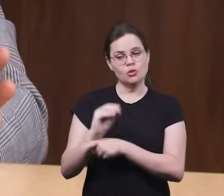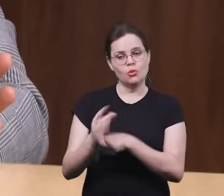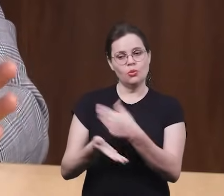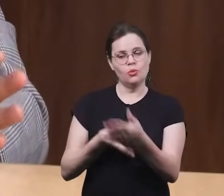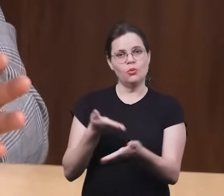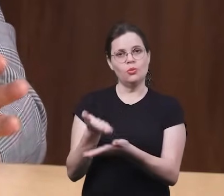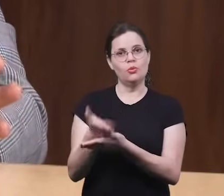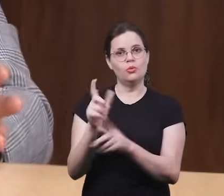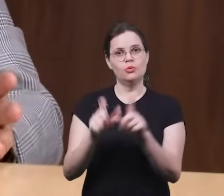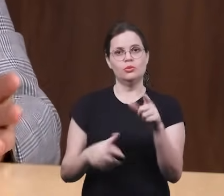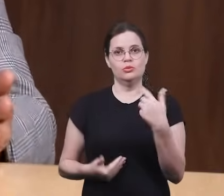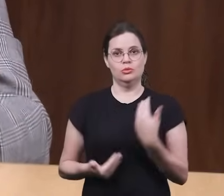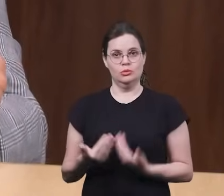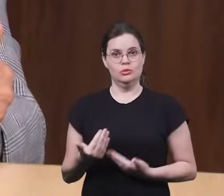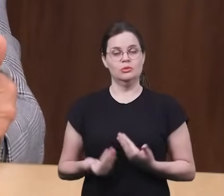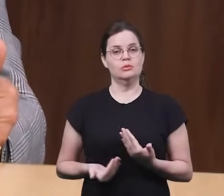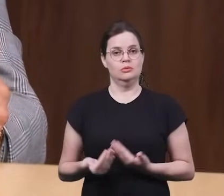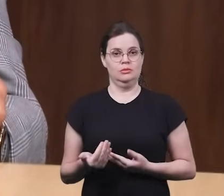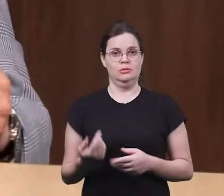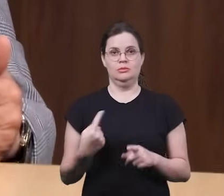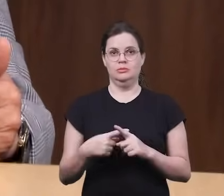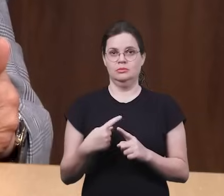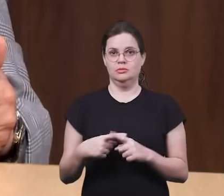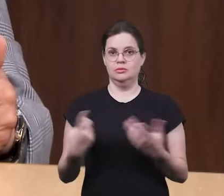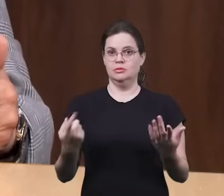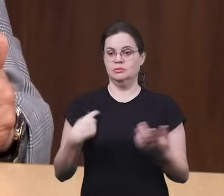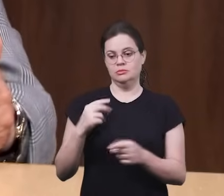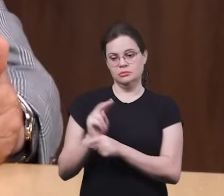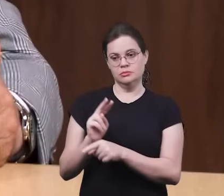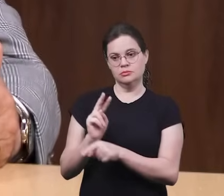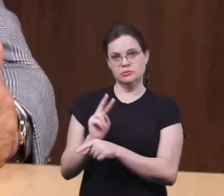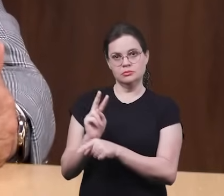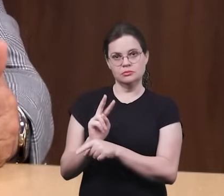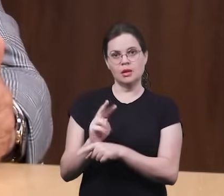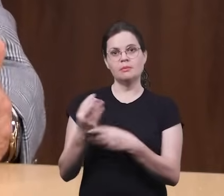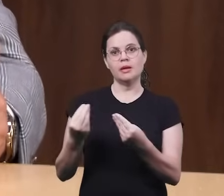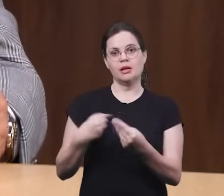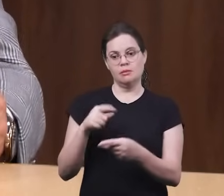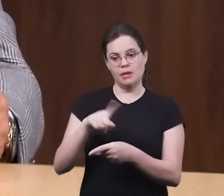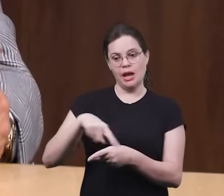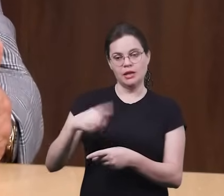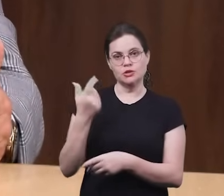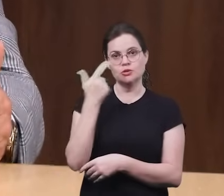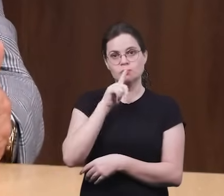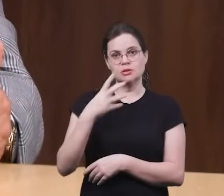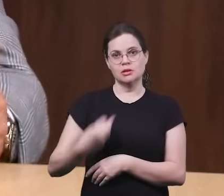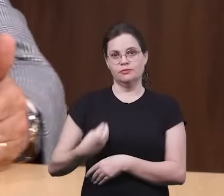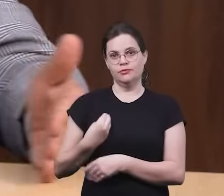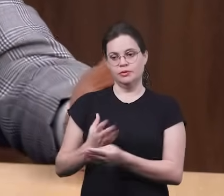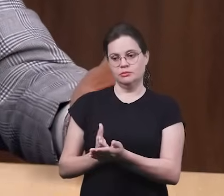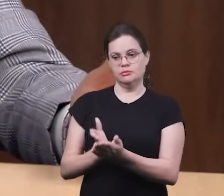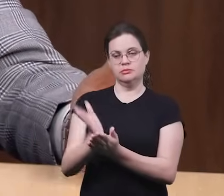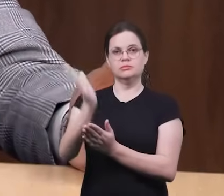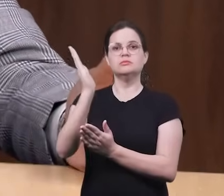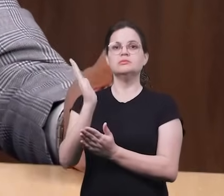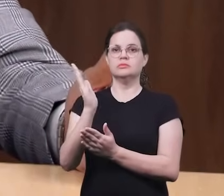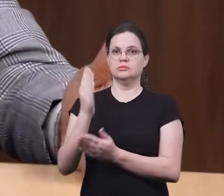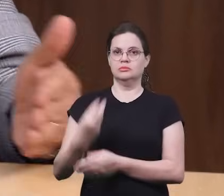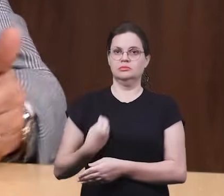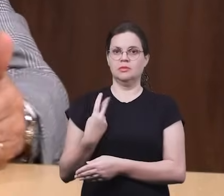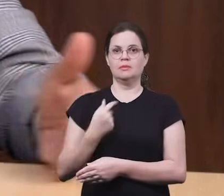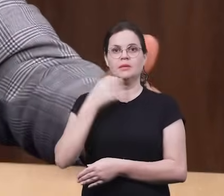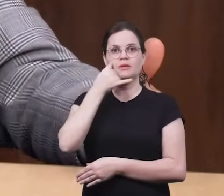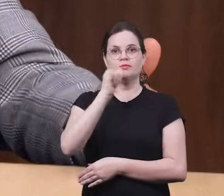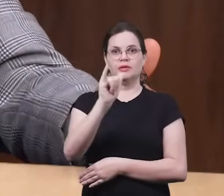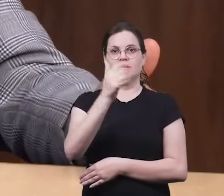coisa extraordinariamente notável, porque você preserva um rebanho para a vida, para evitar